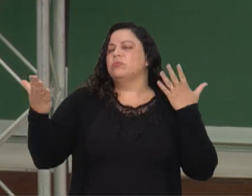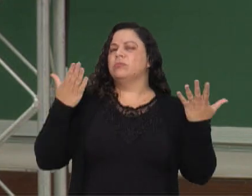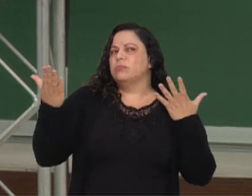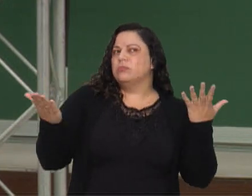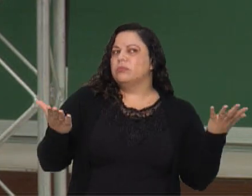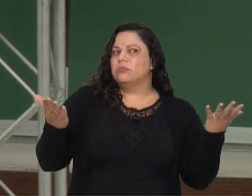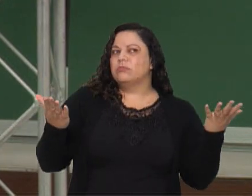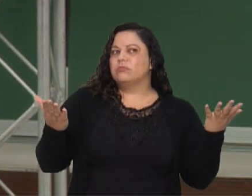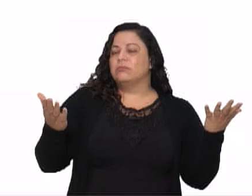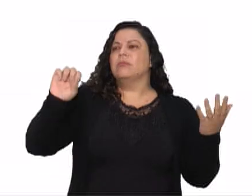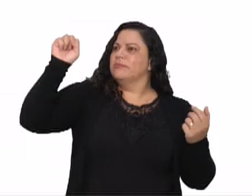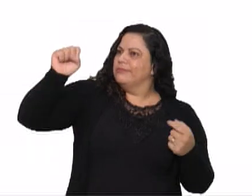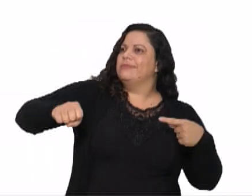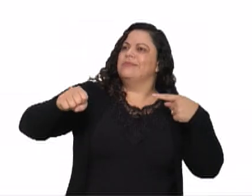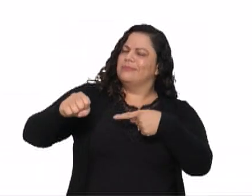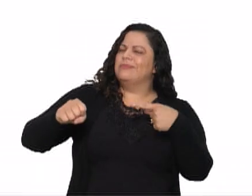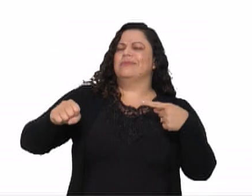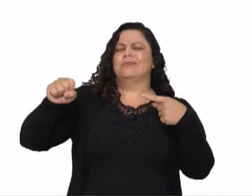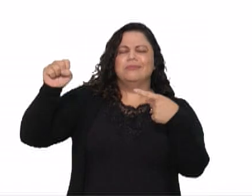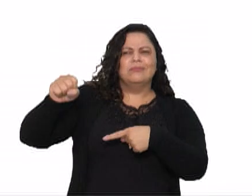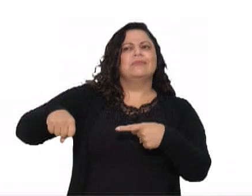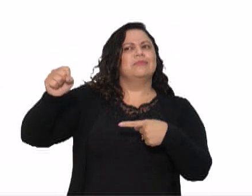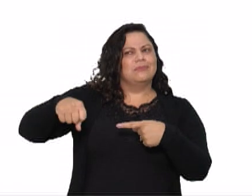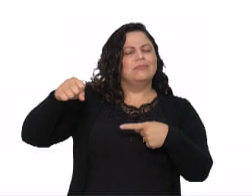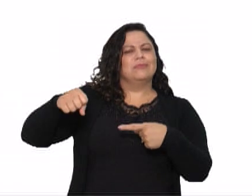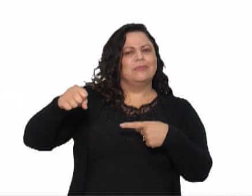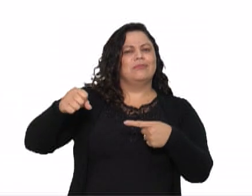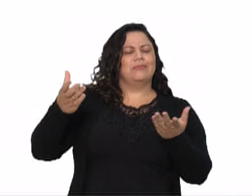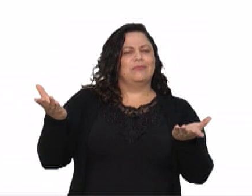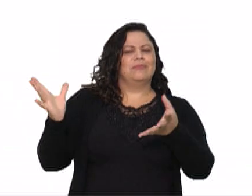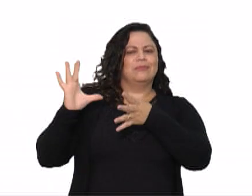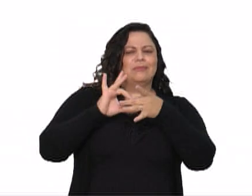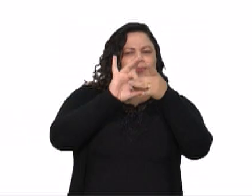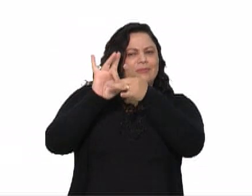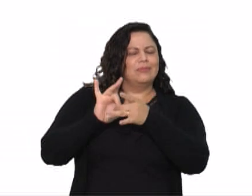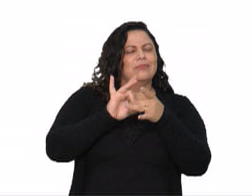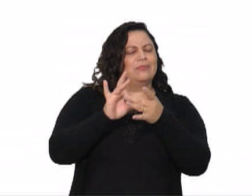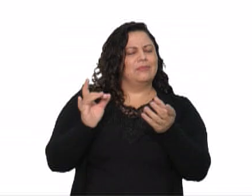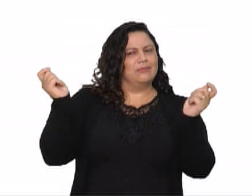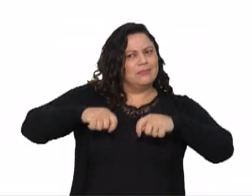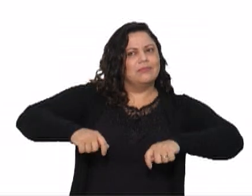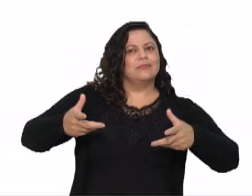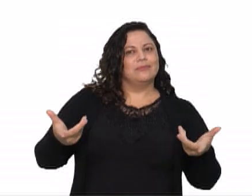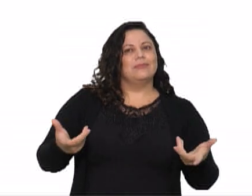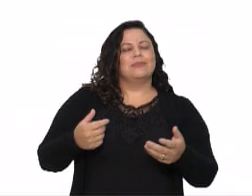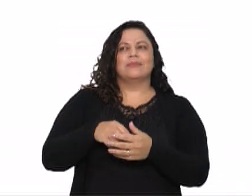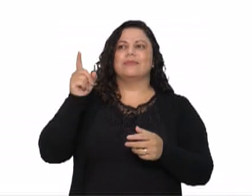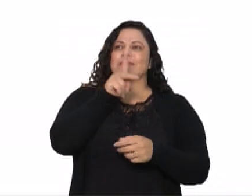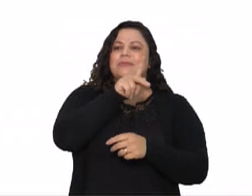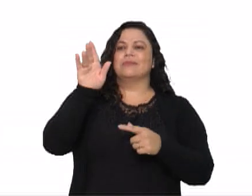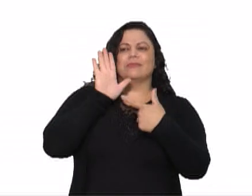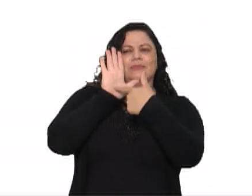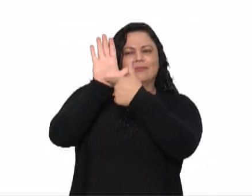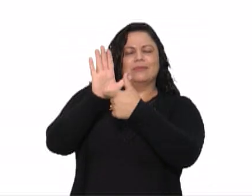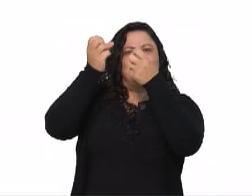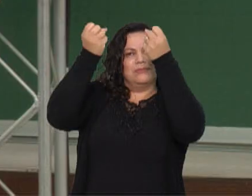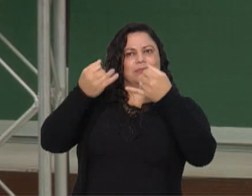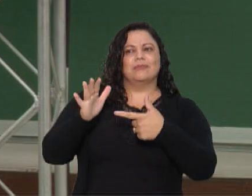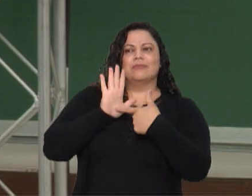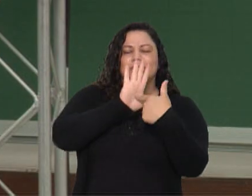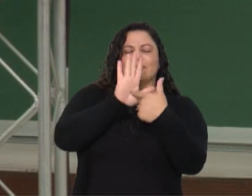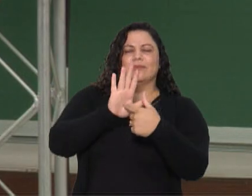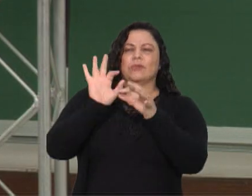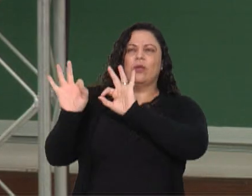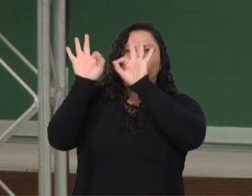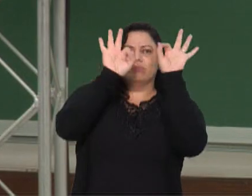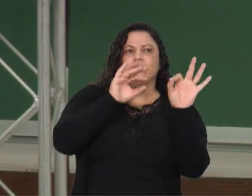pergunta? Sim, né, pessoal? Dialoga. Lembra que a professora explicou para vocês, mostrou para vocês as imagens, né? Trouxe elas